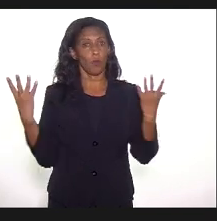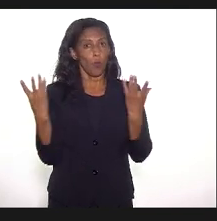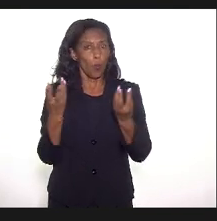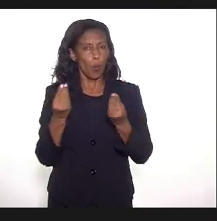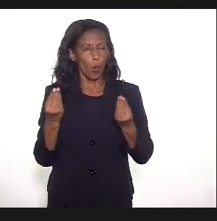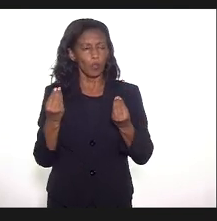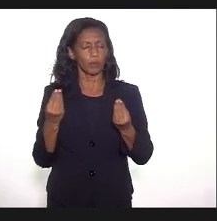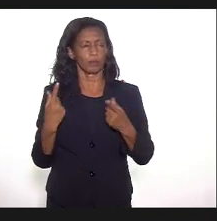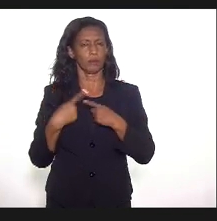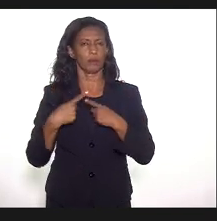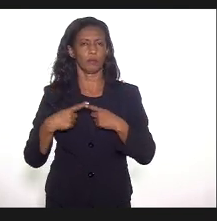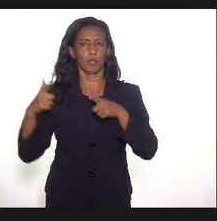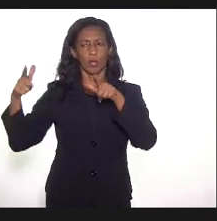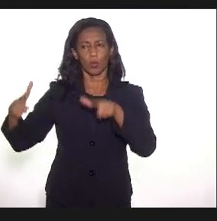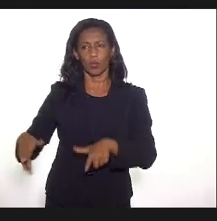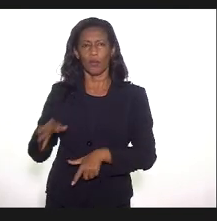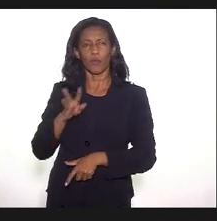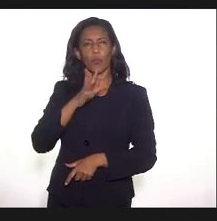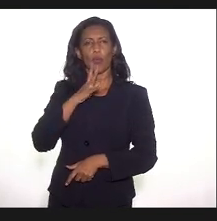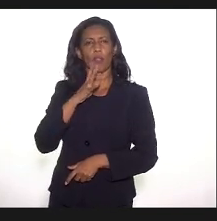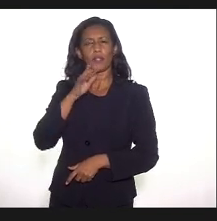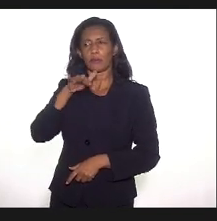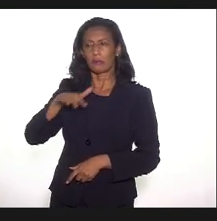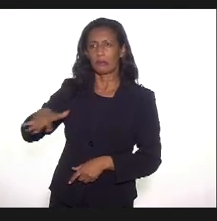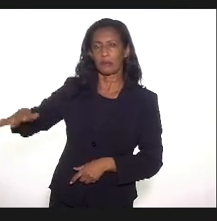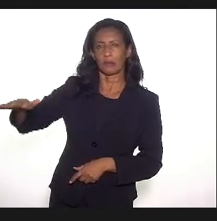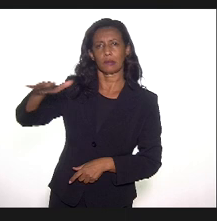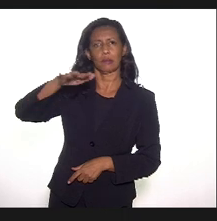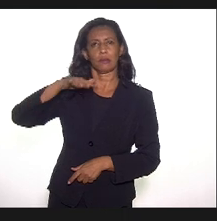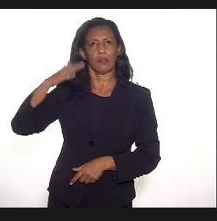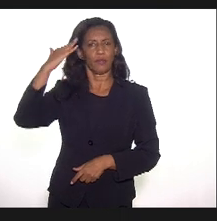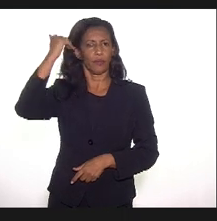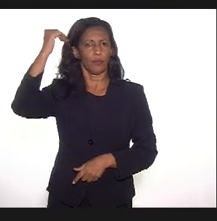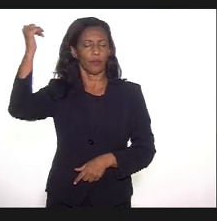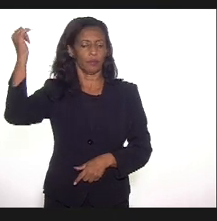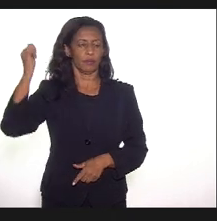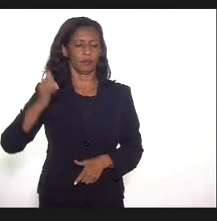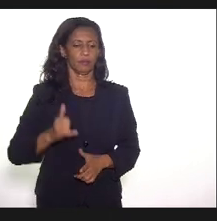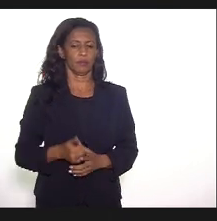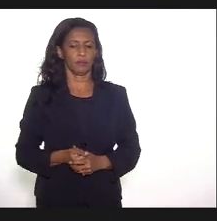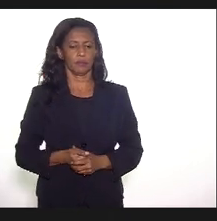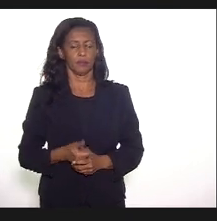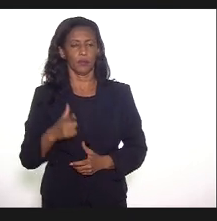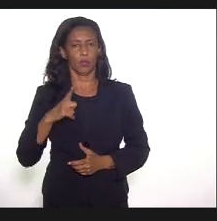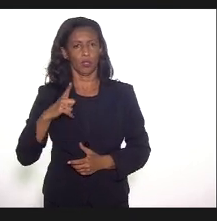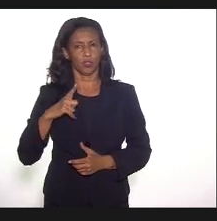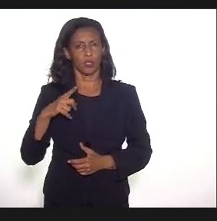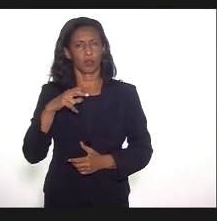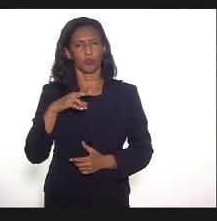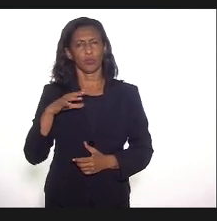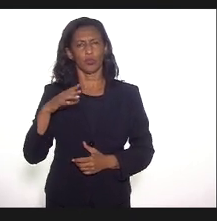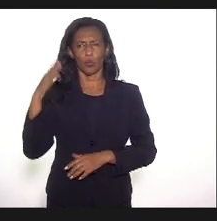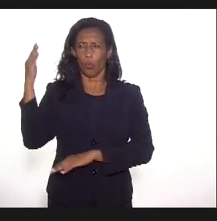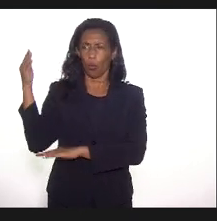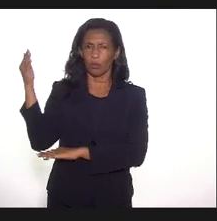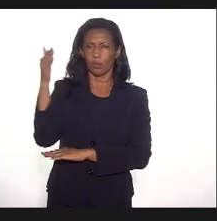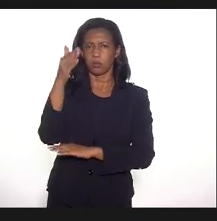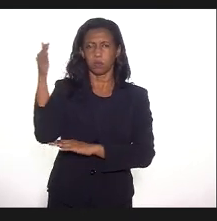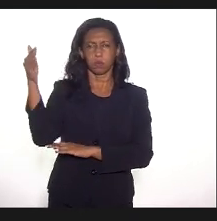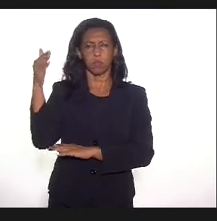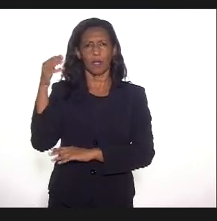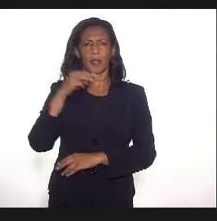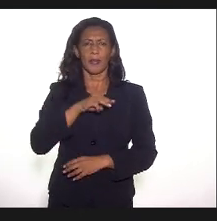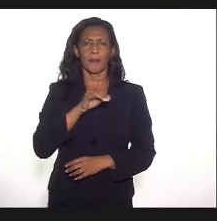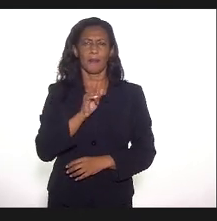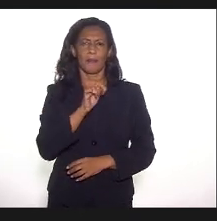tornou realmente conhecido por causa da Festa do Tomate. Nós temos uma rede de hotéis em Paty, Miguel